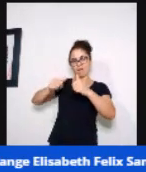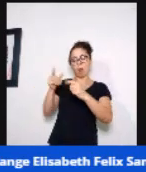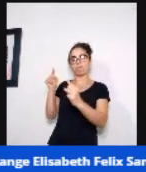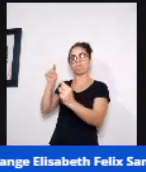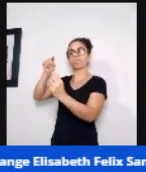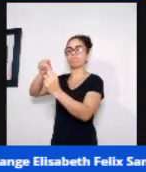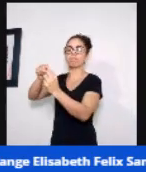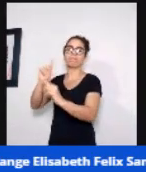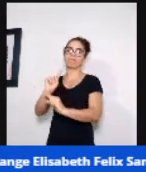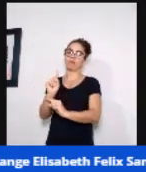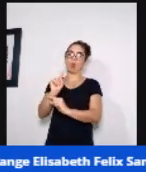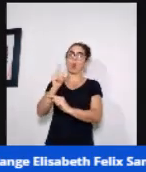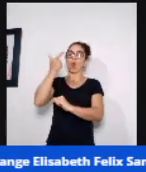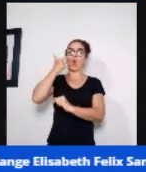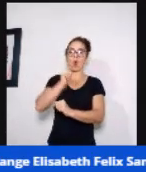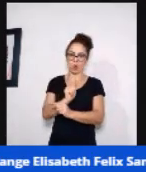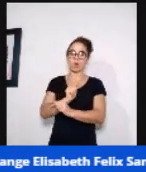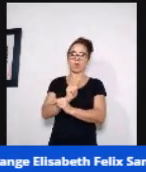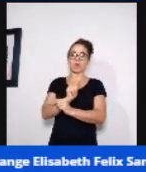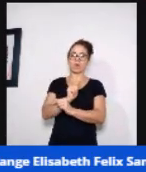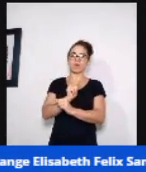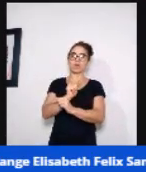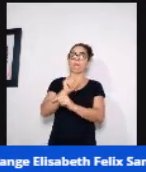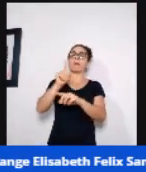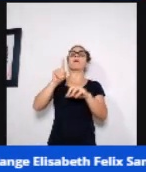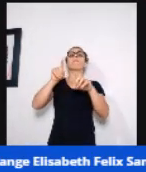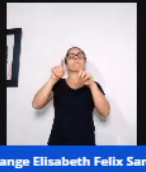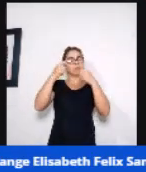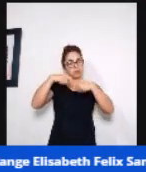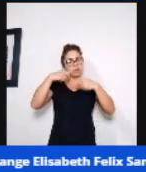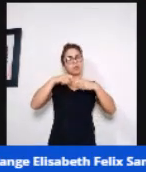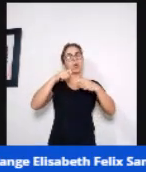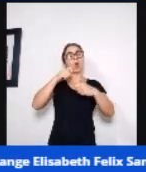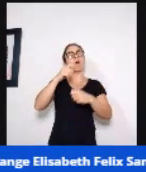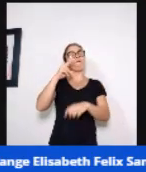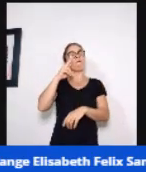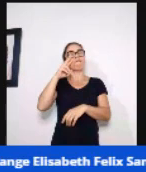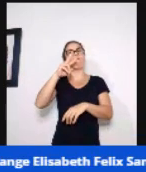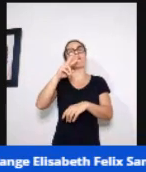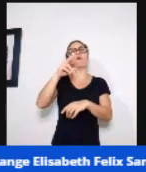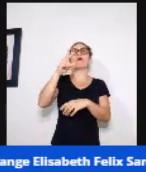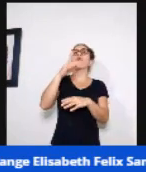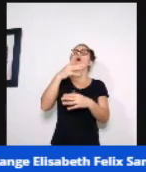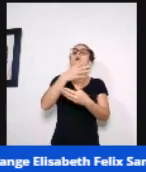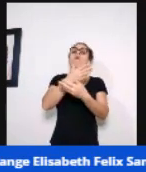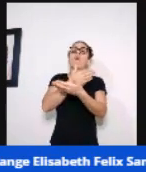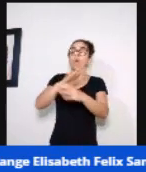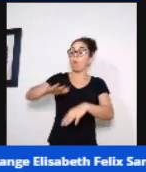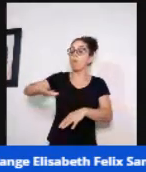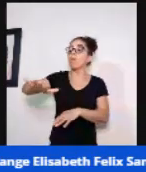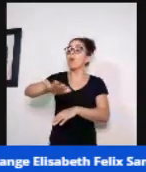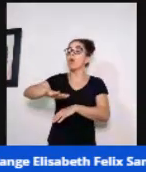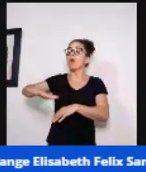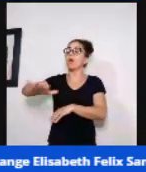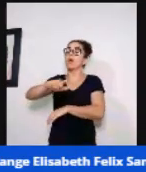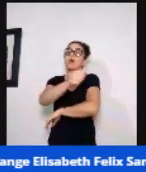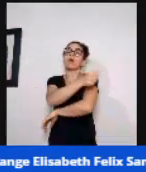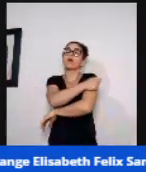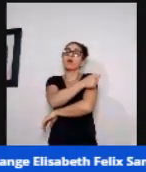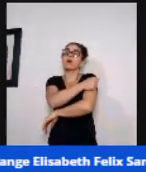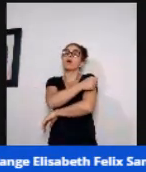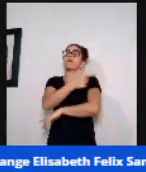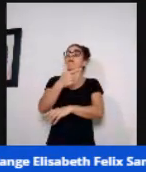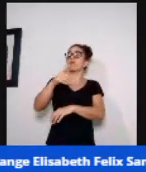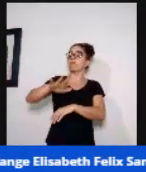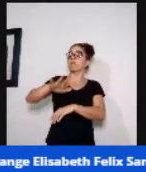com a equidade nessa situação, olhando para o meio em que cada criança está inserida e de uma maneira sempre ganhar, para que o aluno se